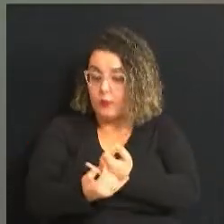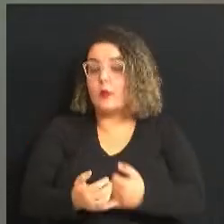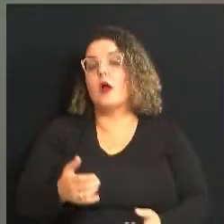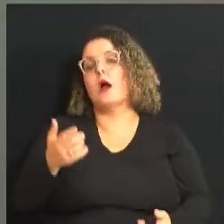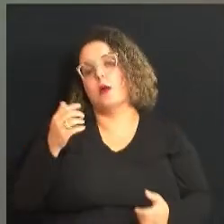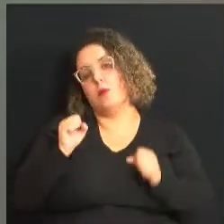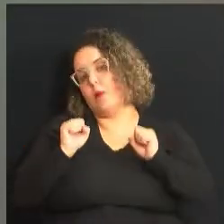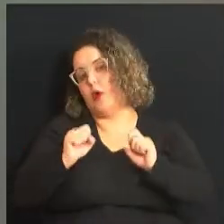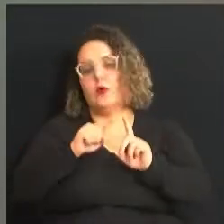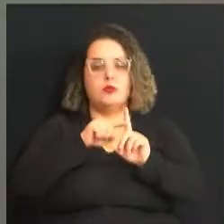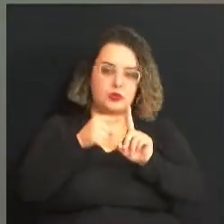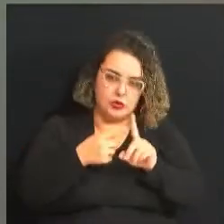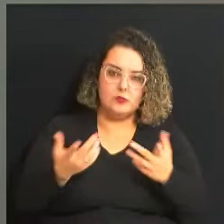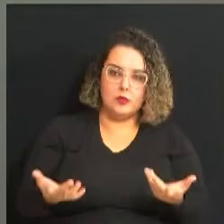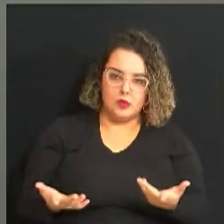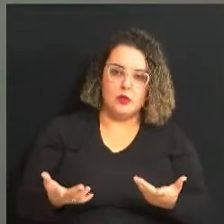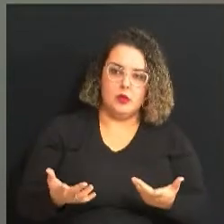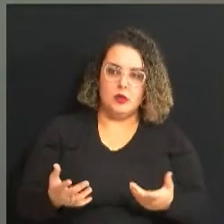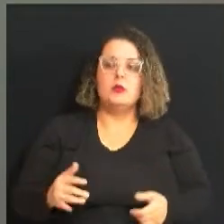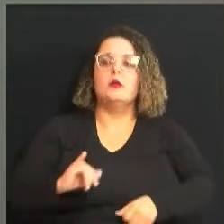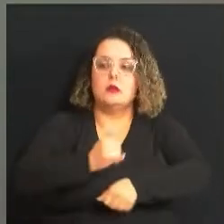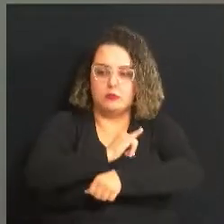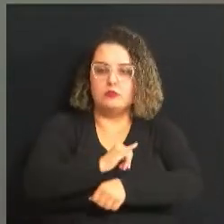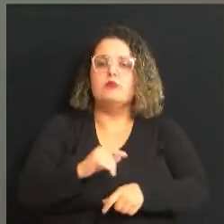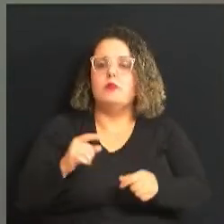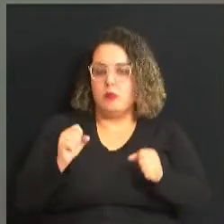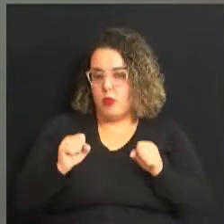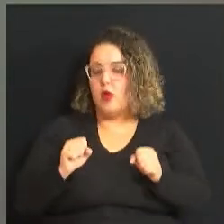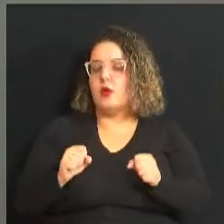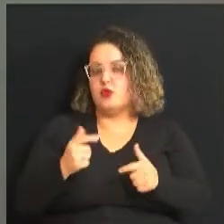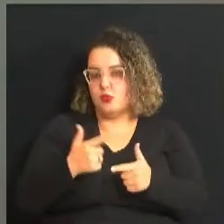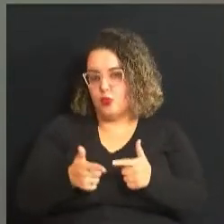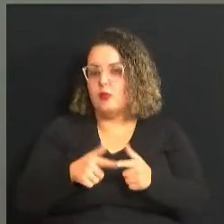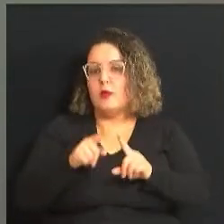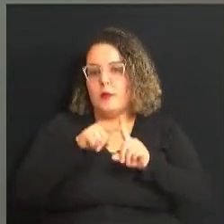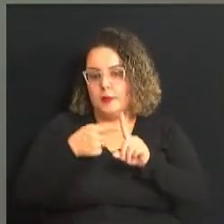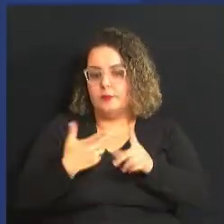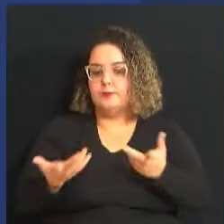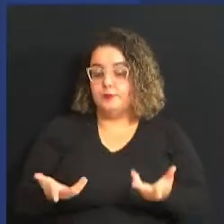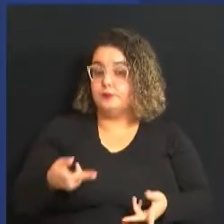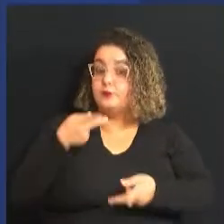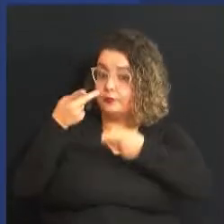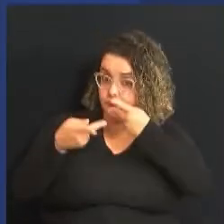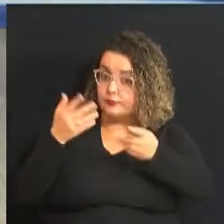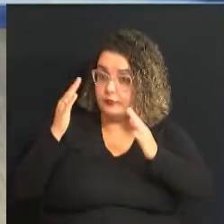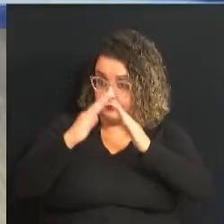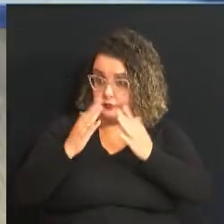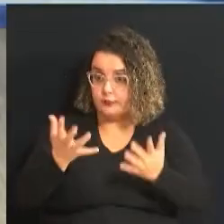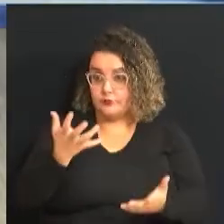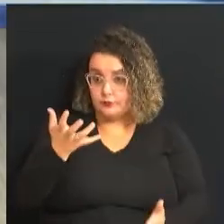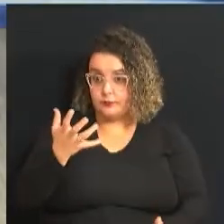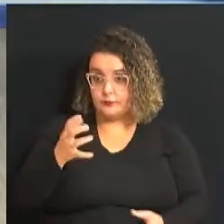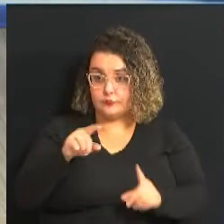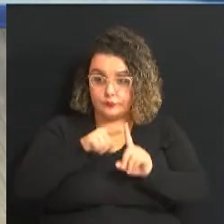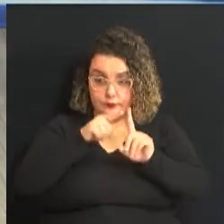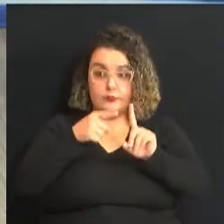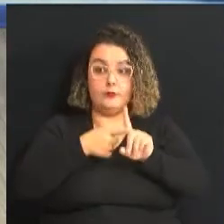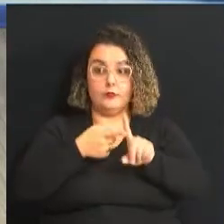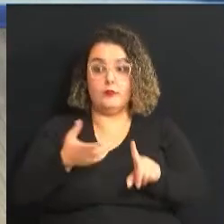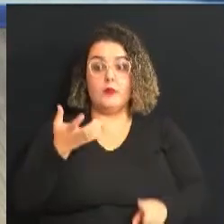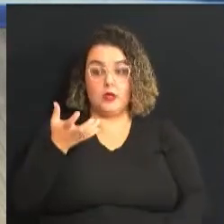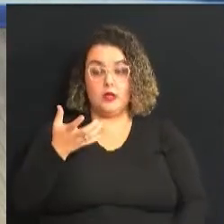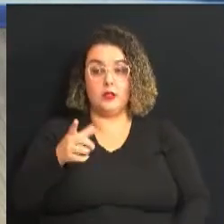contribui para uma deficiência A gente da está aí gravidez. falando, né, para você de casa que está querendo engravidar, está querendo ter